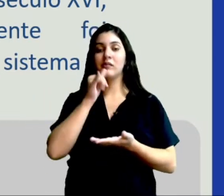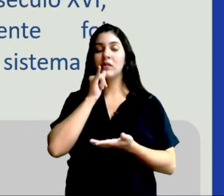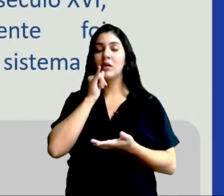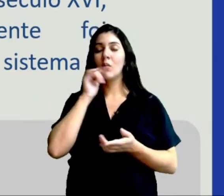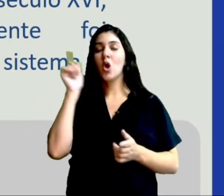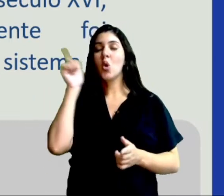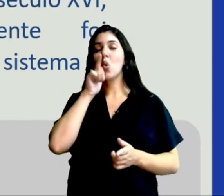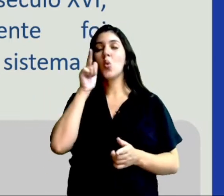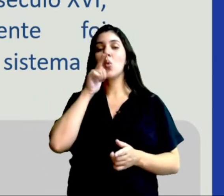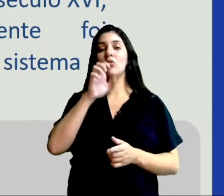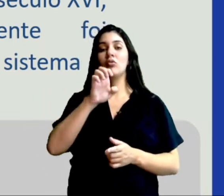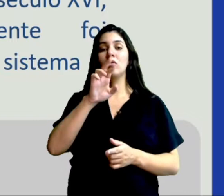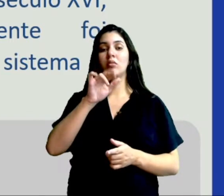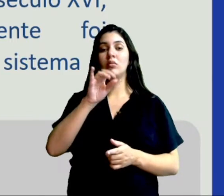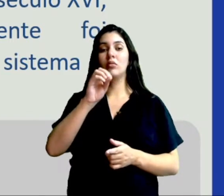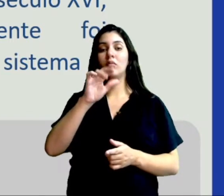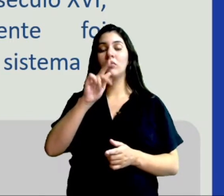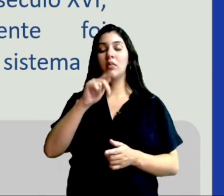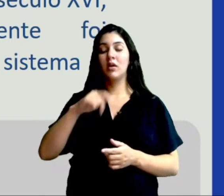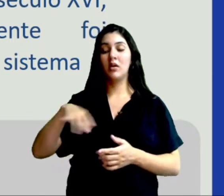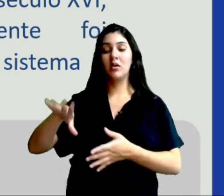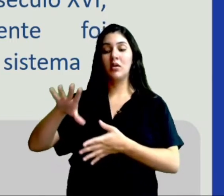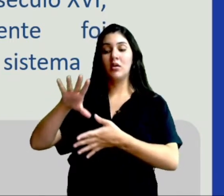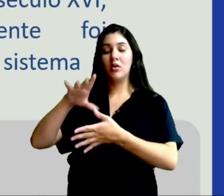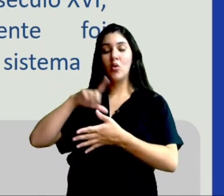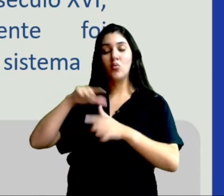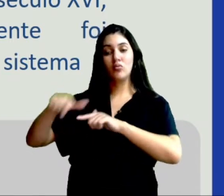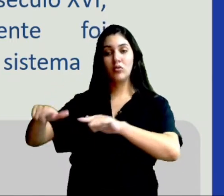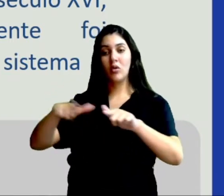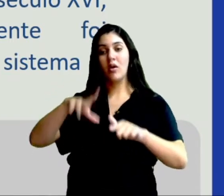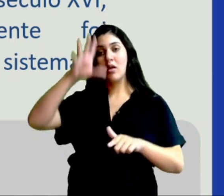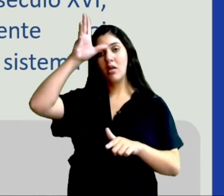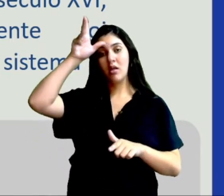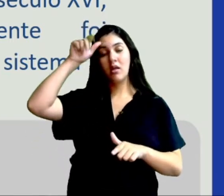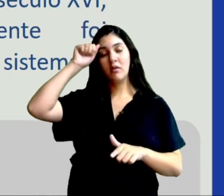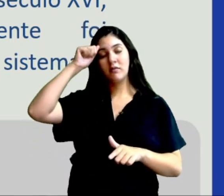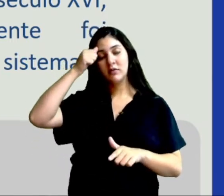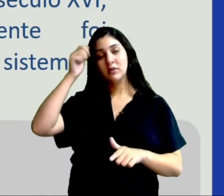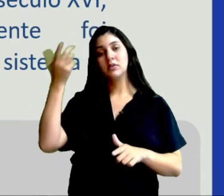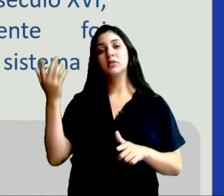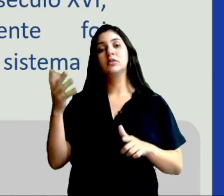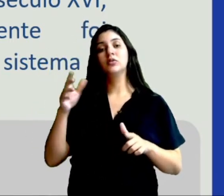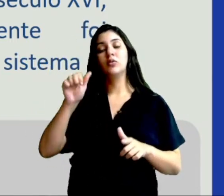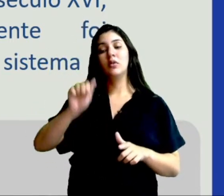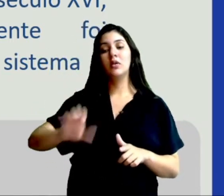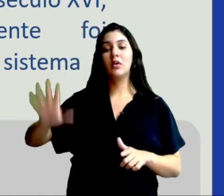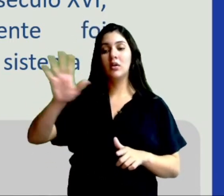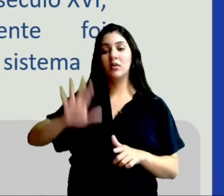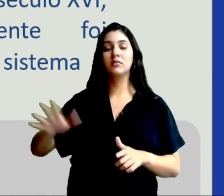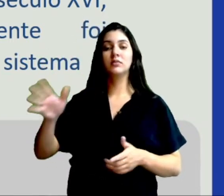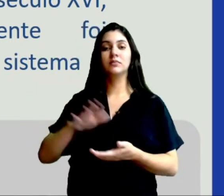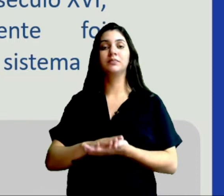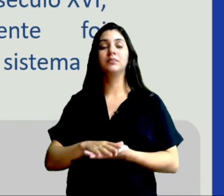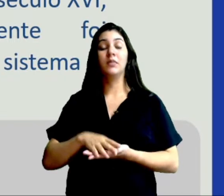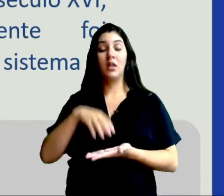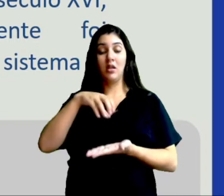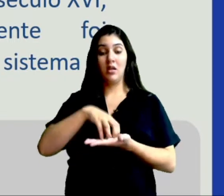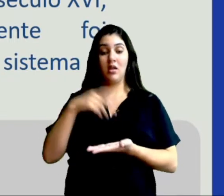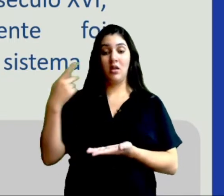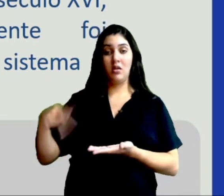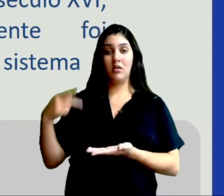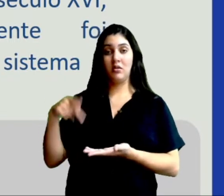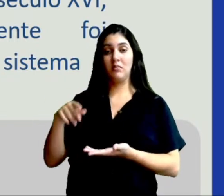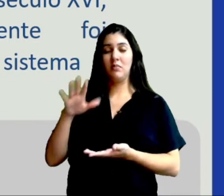europeia dos continentes africanos, americano e asiático. A América, por exemplo, já estava inserida nos fluxos comerciais coloniais